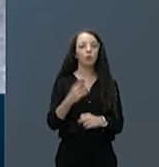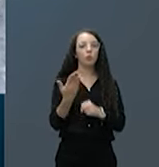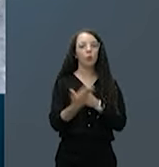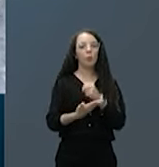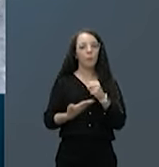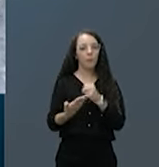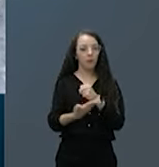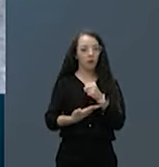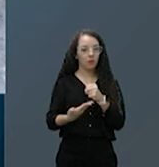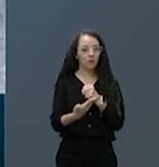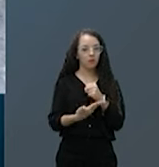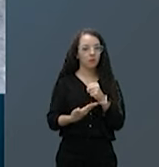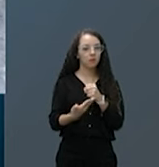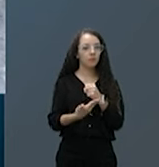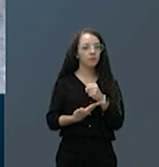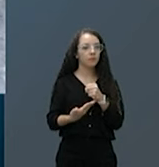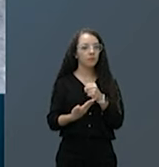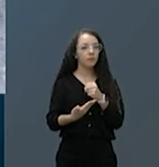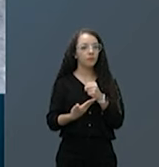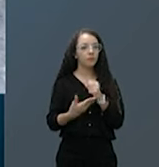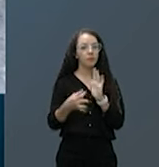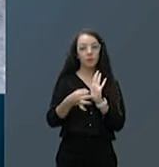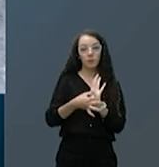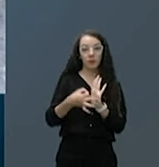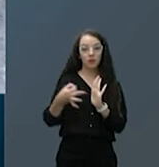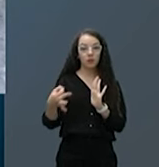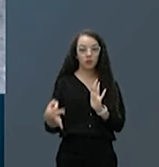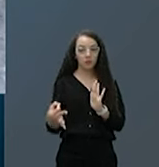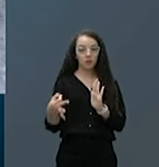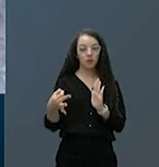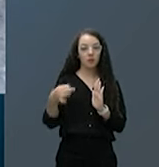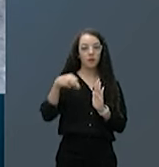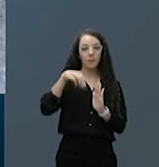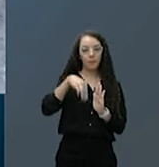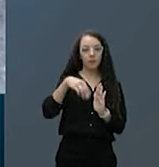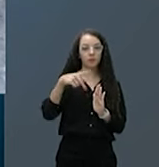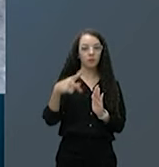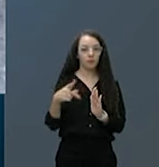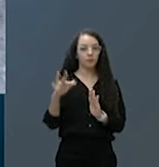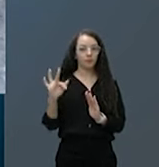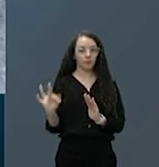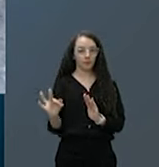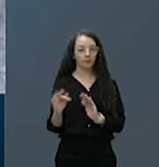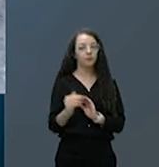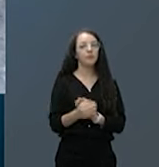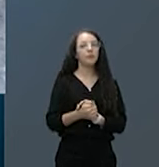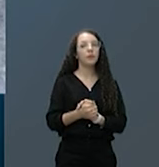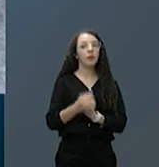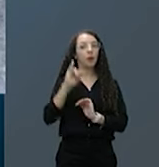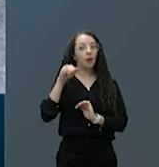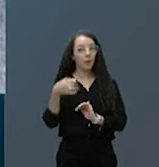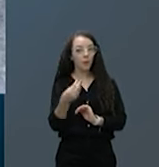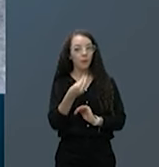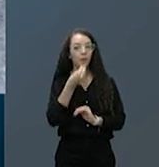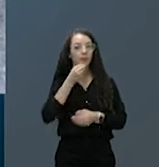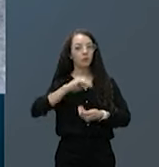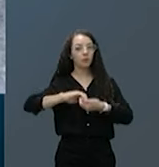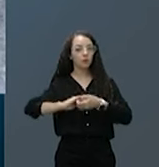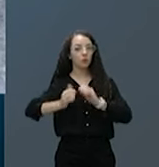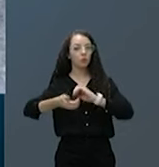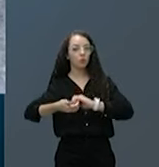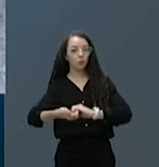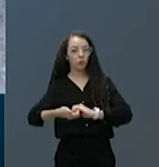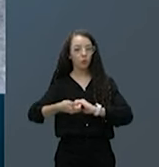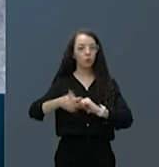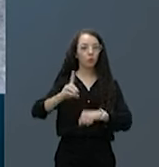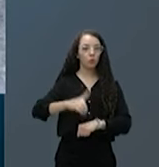no parecer do Ministério Público Federal, e aqui aproveito para saudar o doutor Subprocurador-Geral da